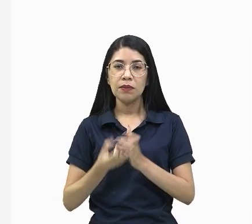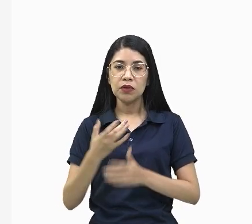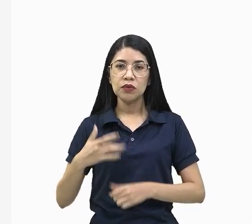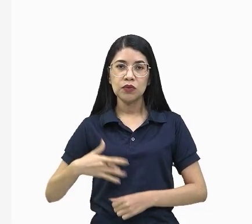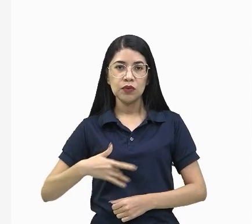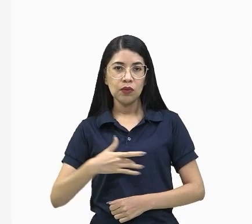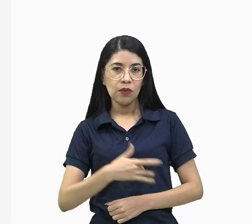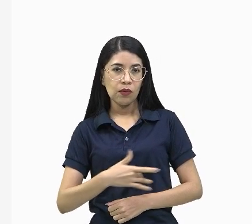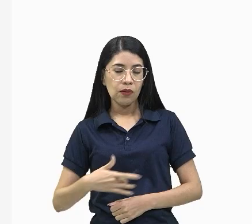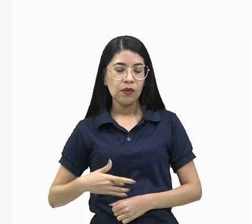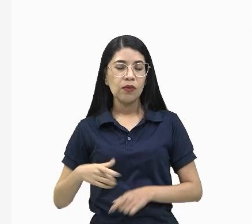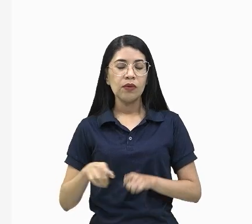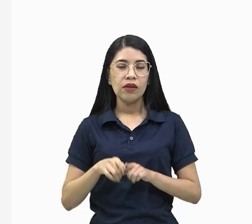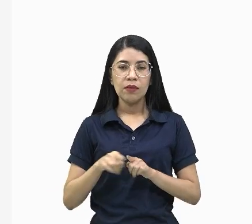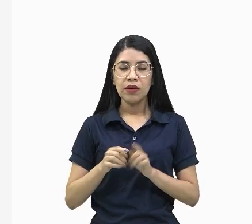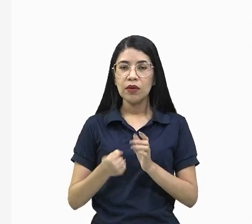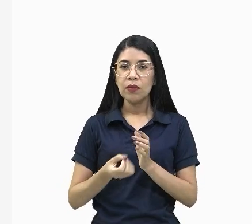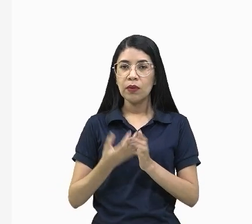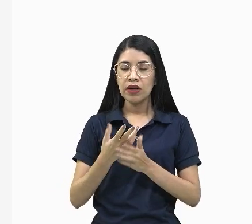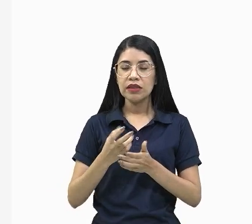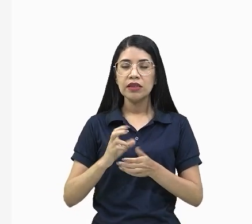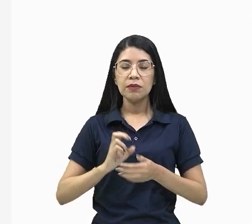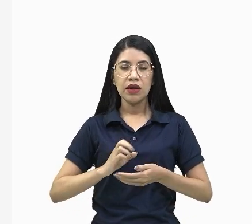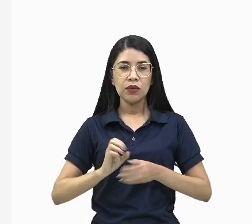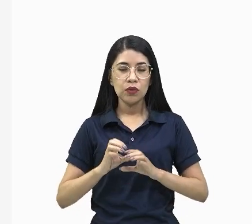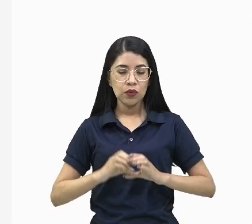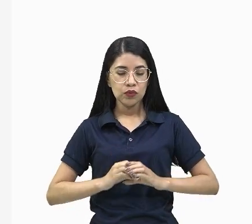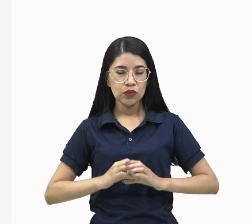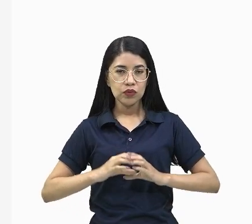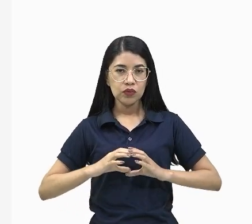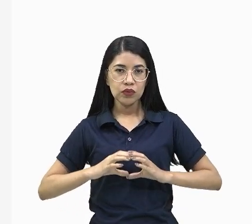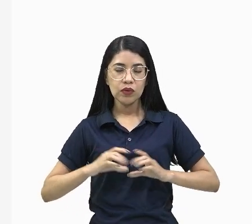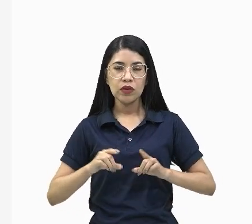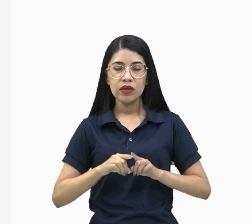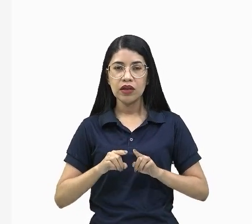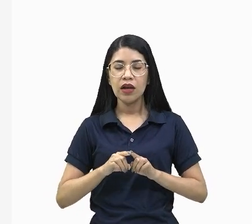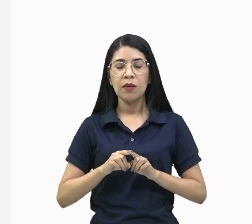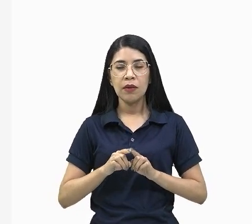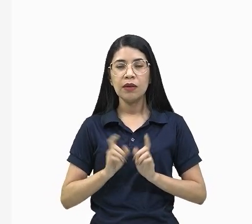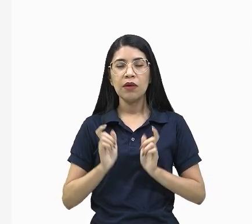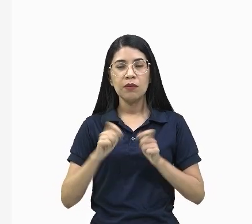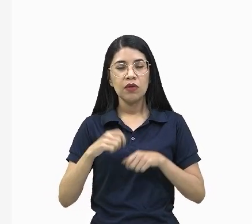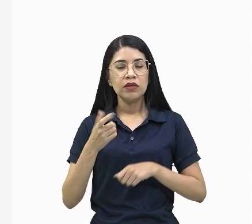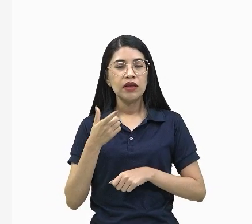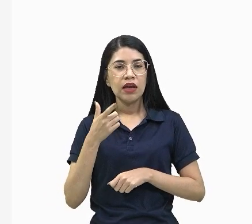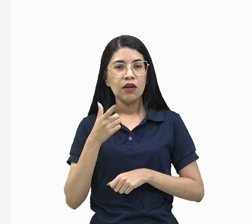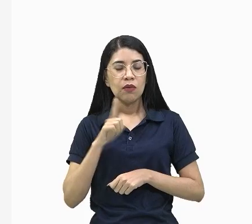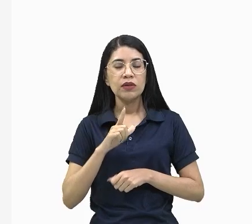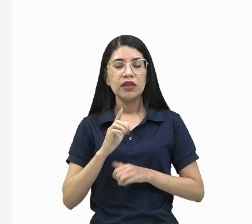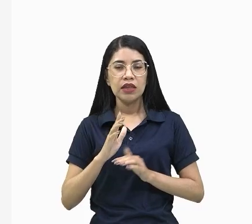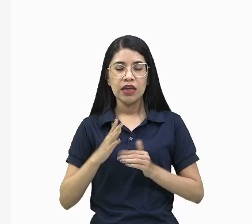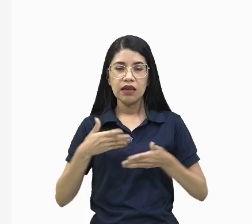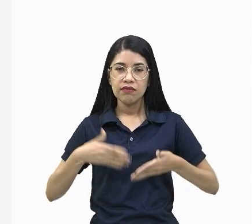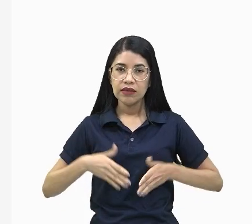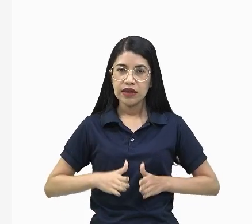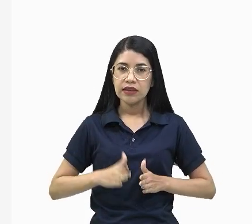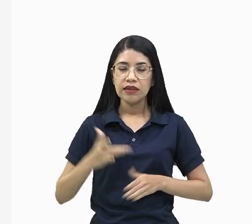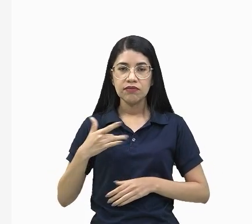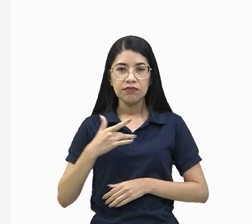o crescimento desse embrião, bem como a sua maturação para que ele esteja pronto para